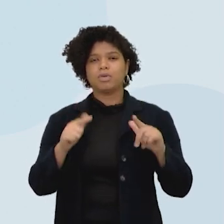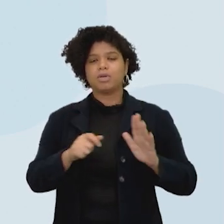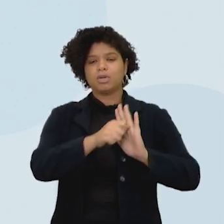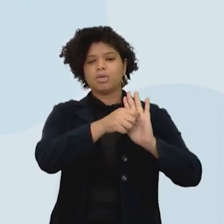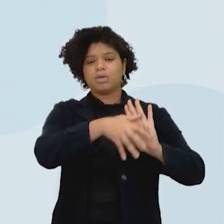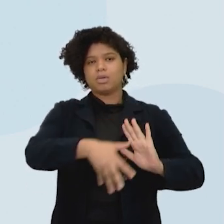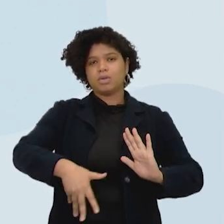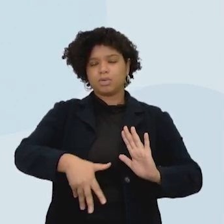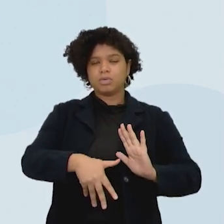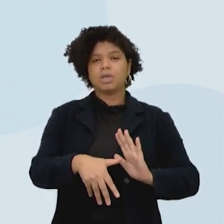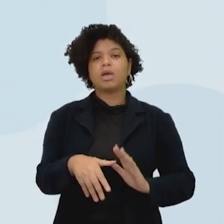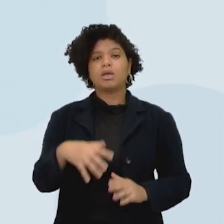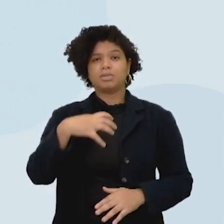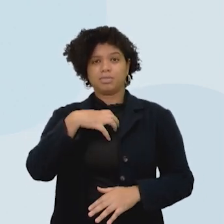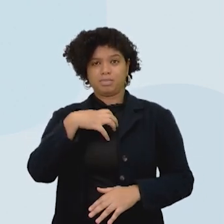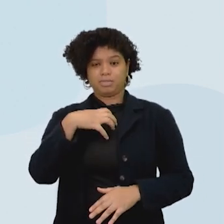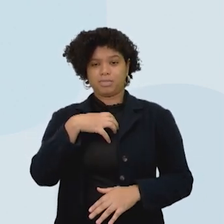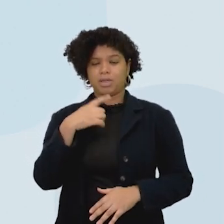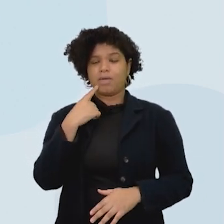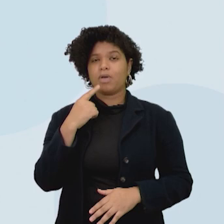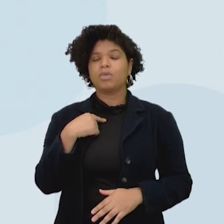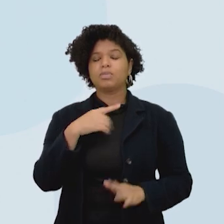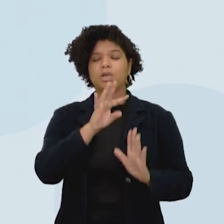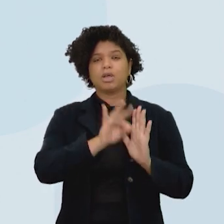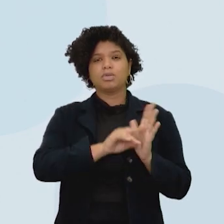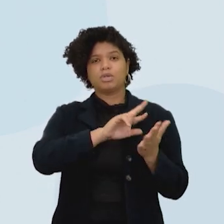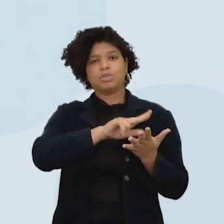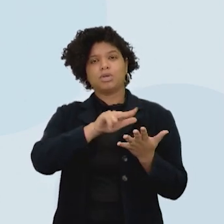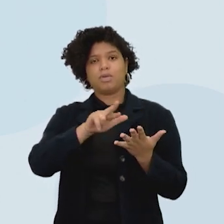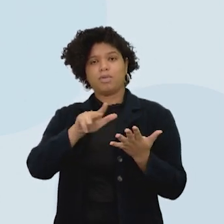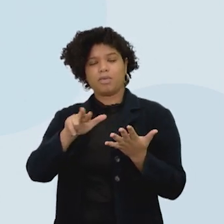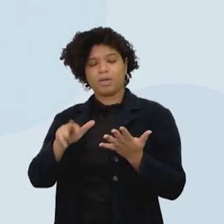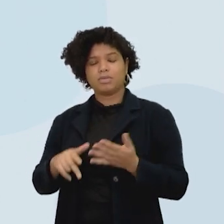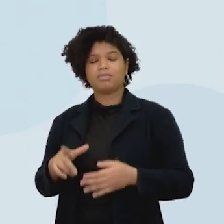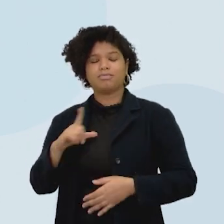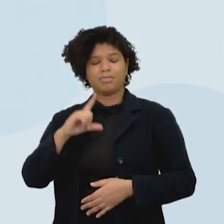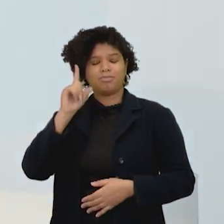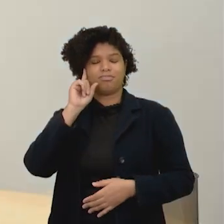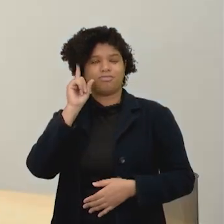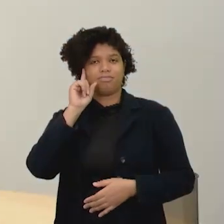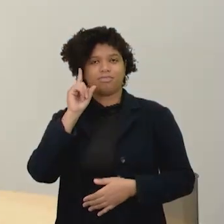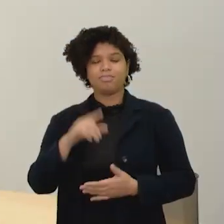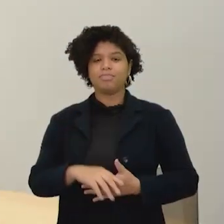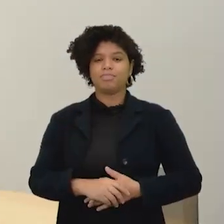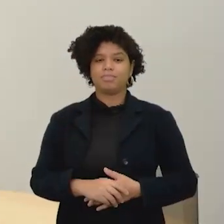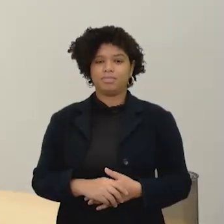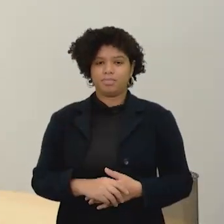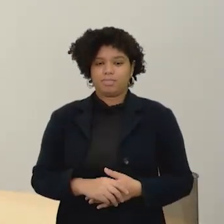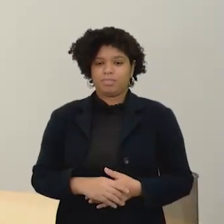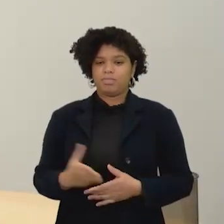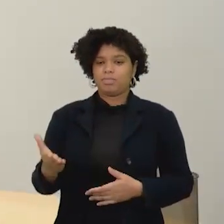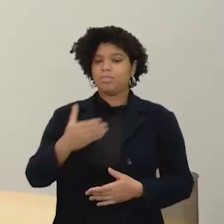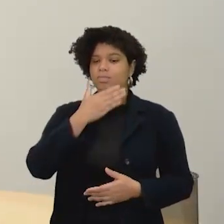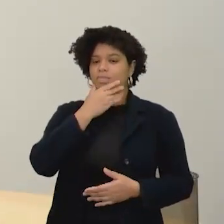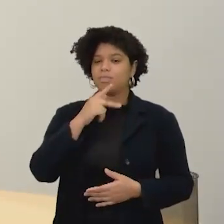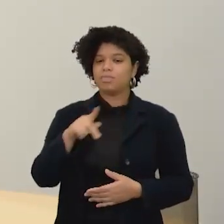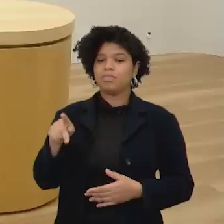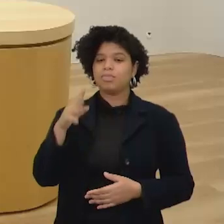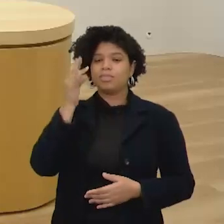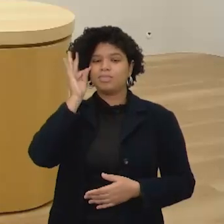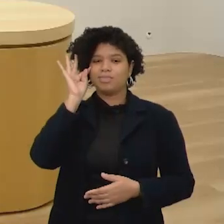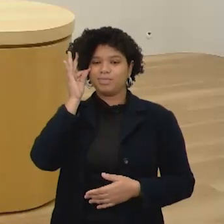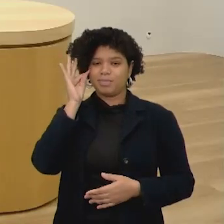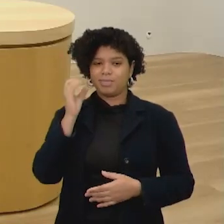linguagem sinestesia em textos e outras situações. Bem. Mauro Faria, tudo